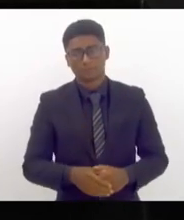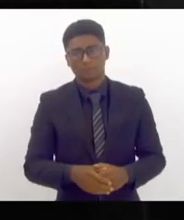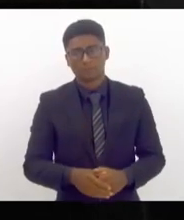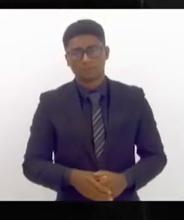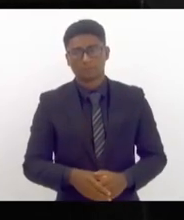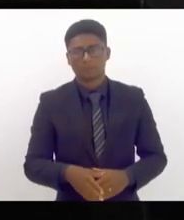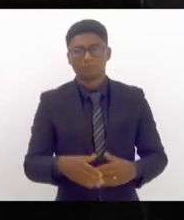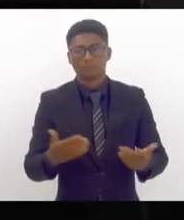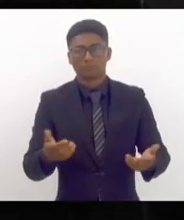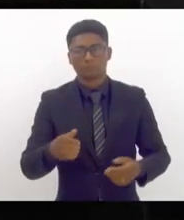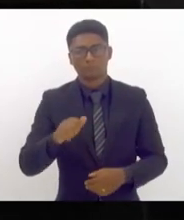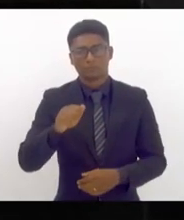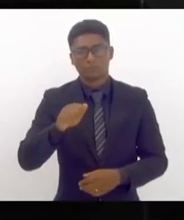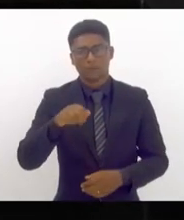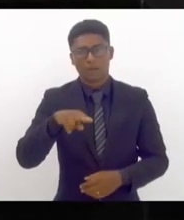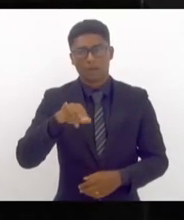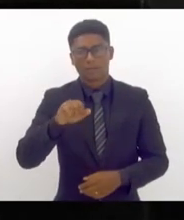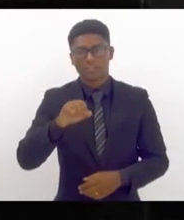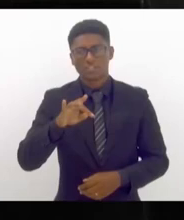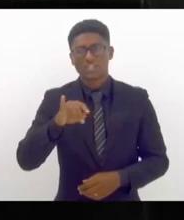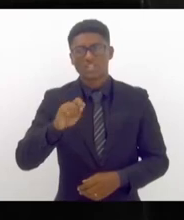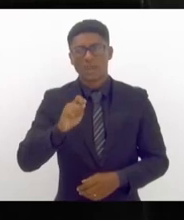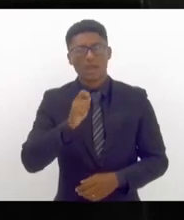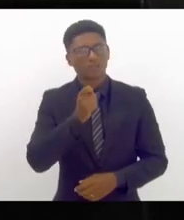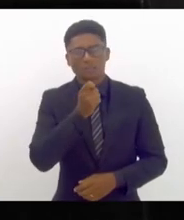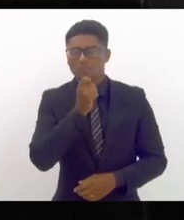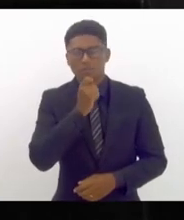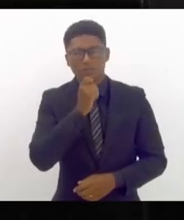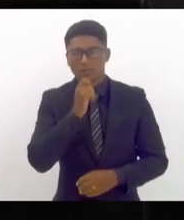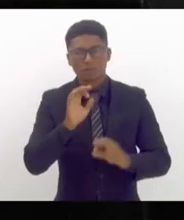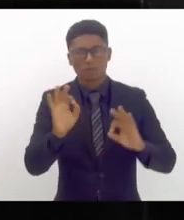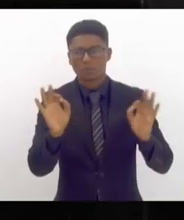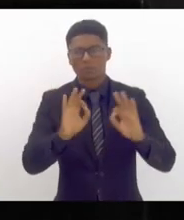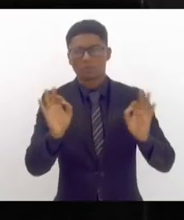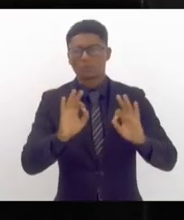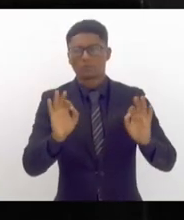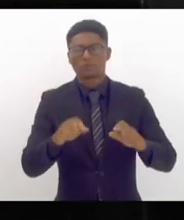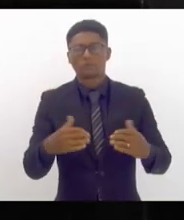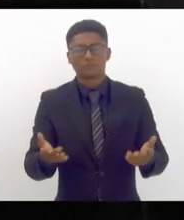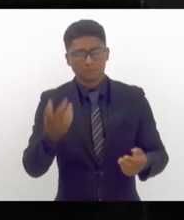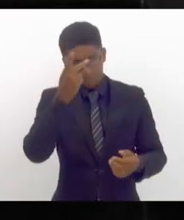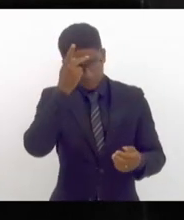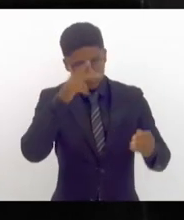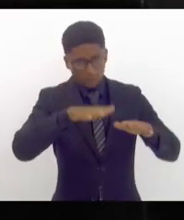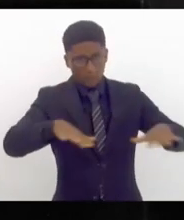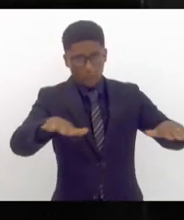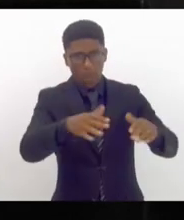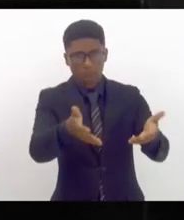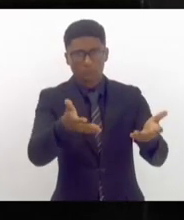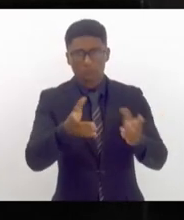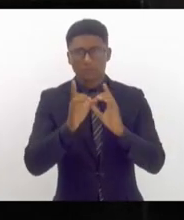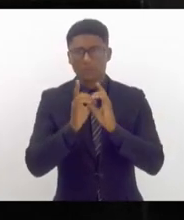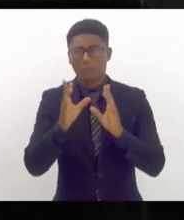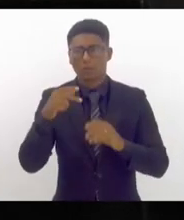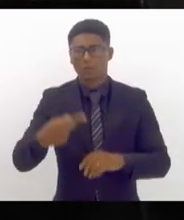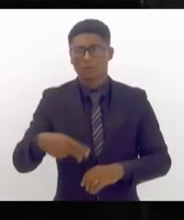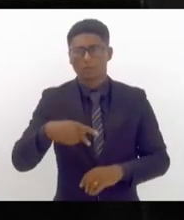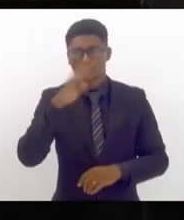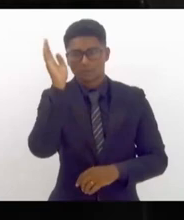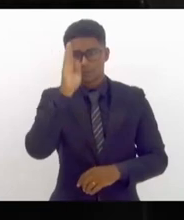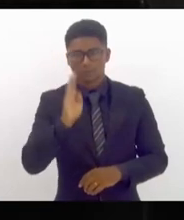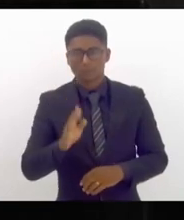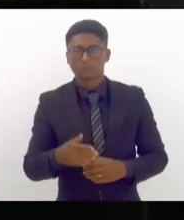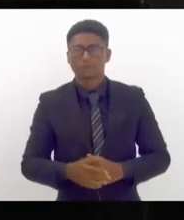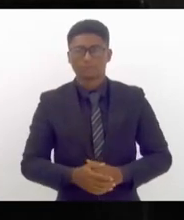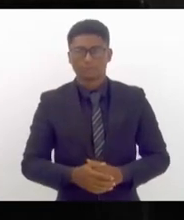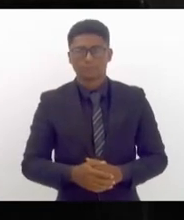sem anistia, é um grito daqueles e daquelas que querem a democracia brasileira. E aí, a duras penas,